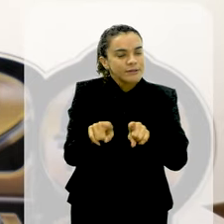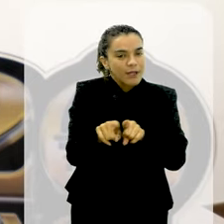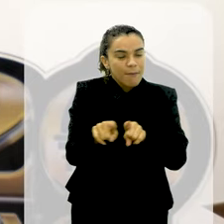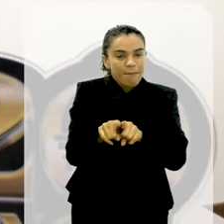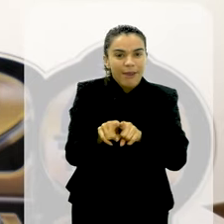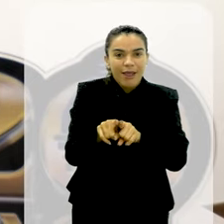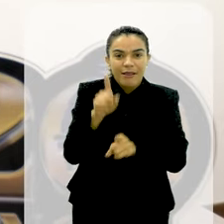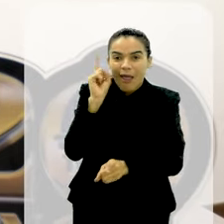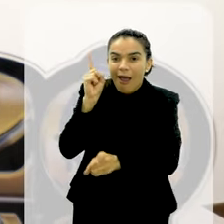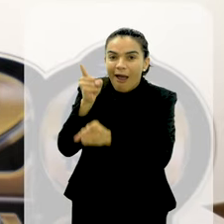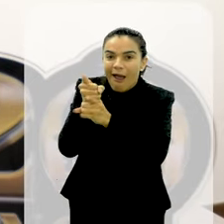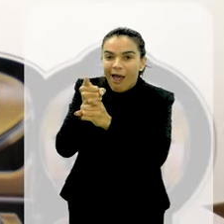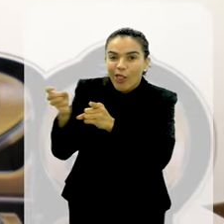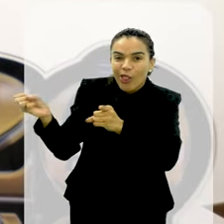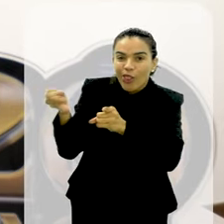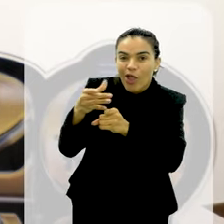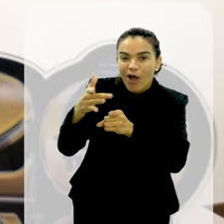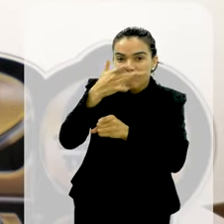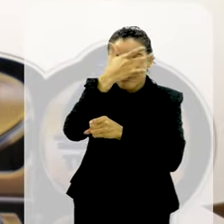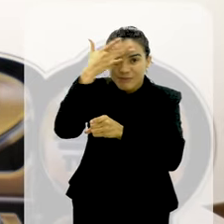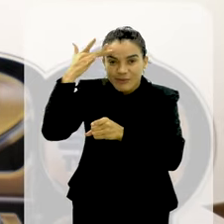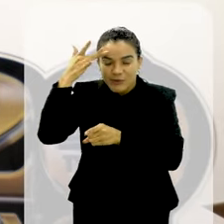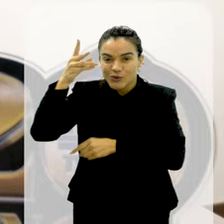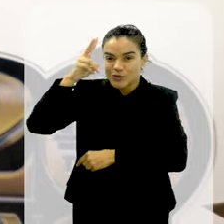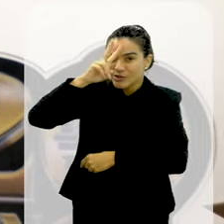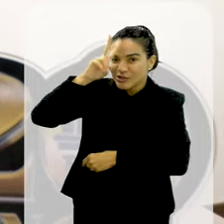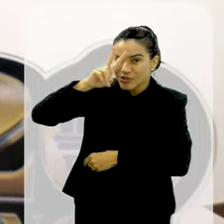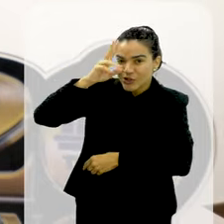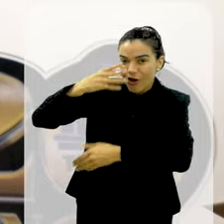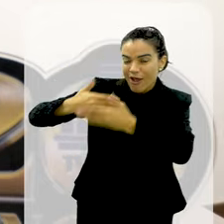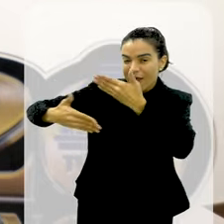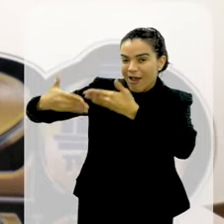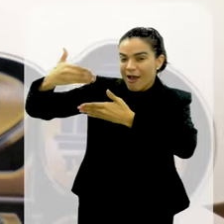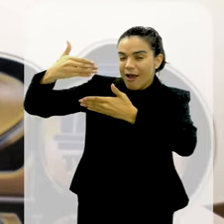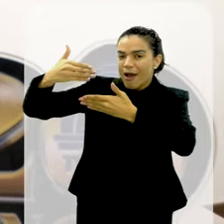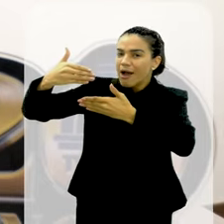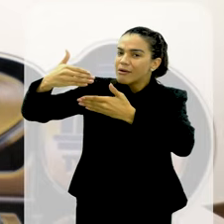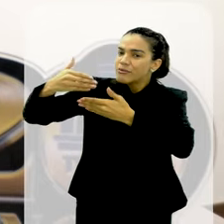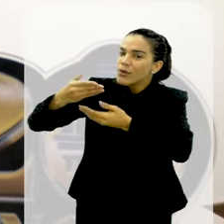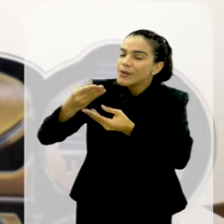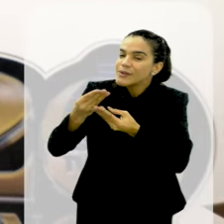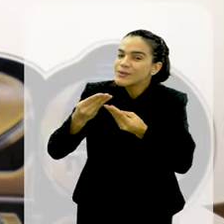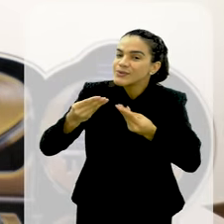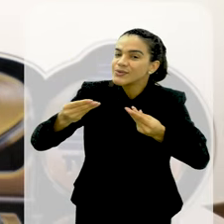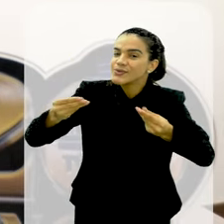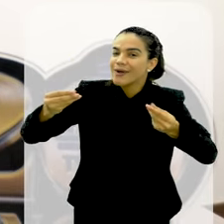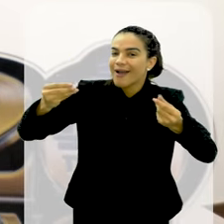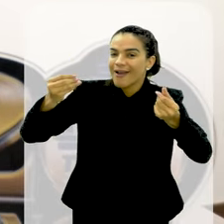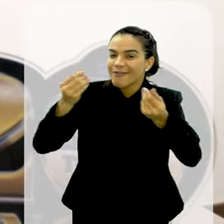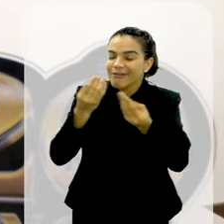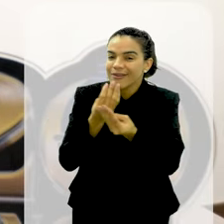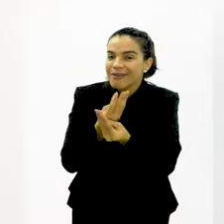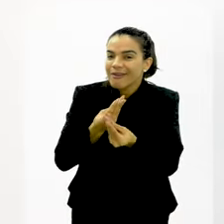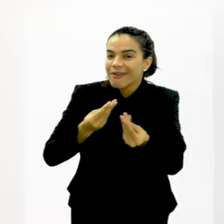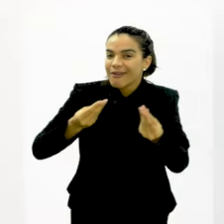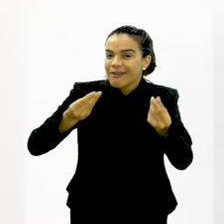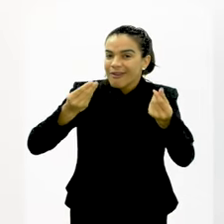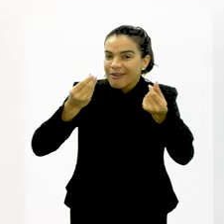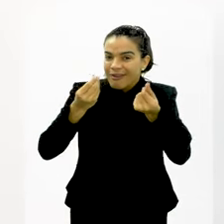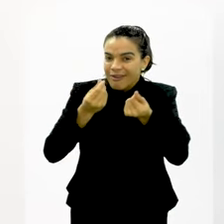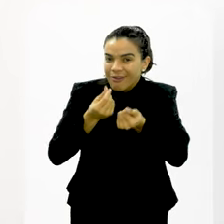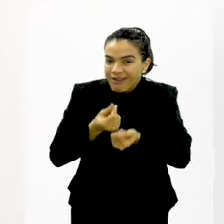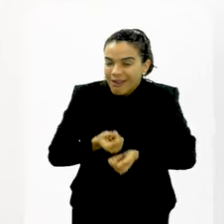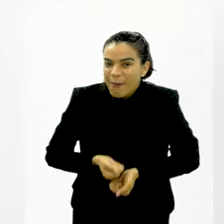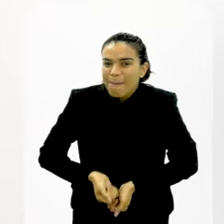você leva a descoberta de novos personagens na história de uma maneira suave. Exato.